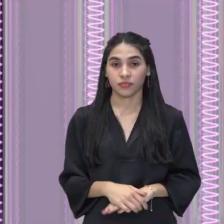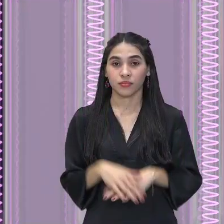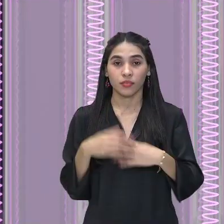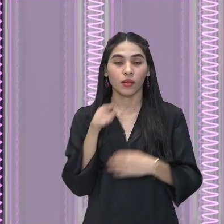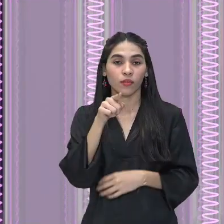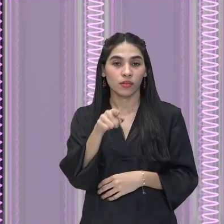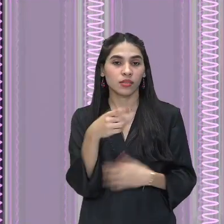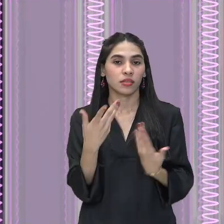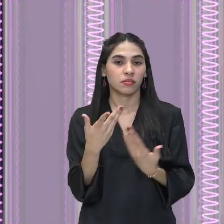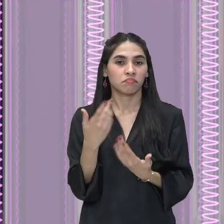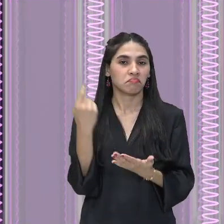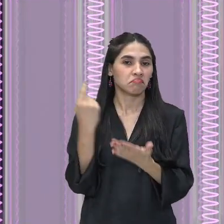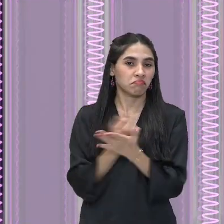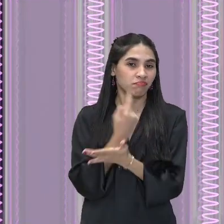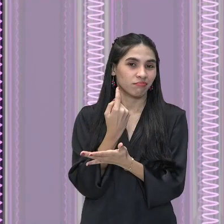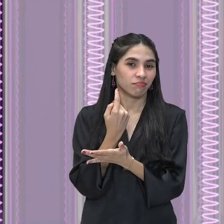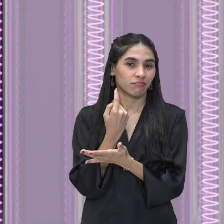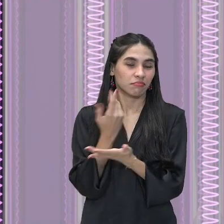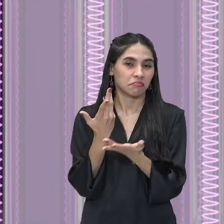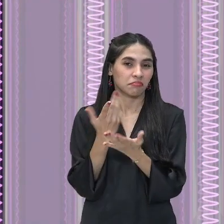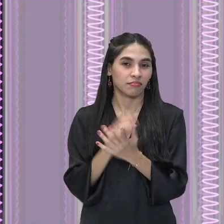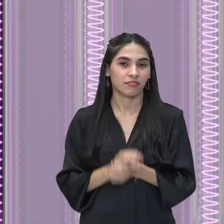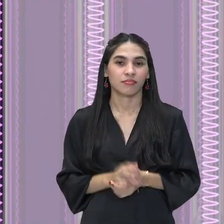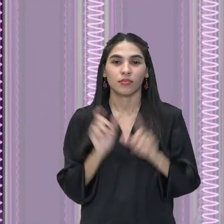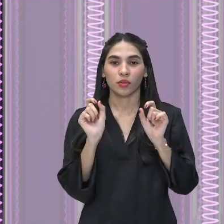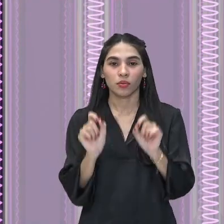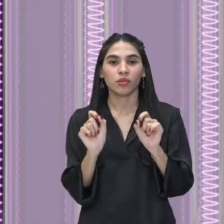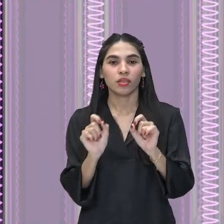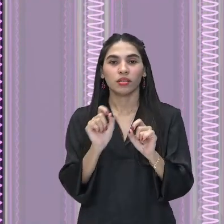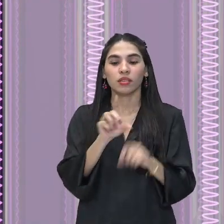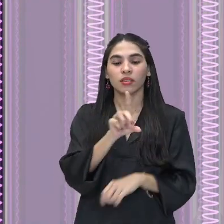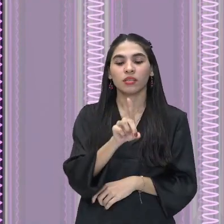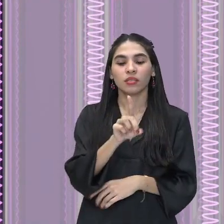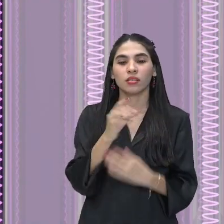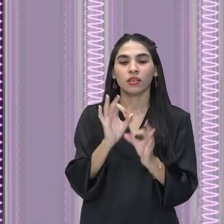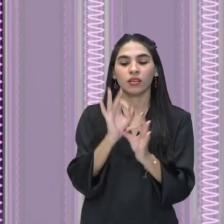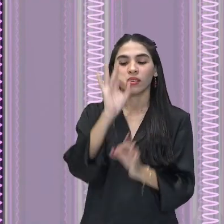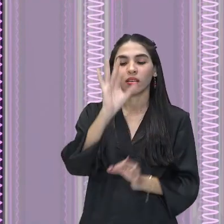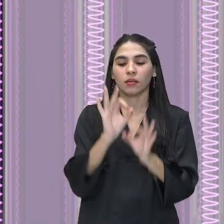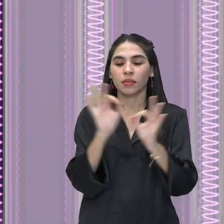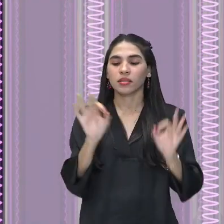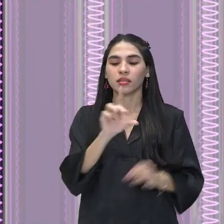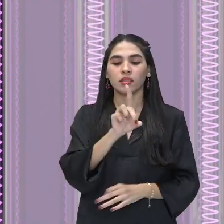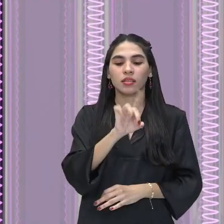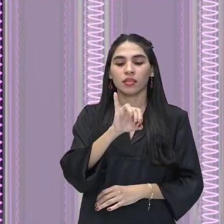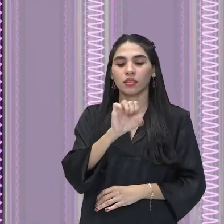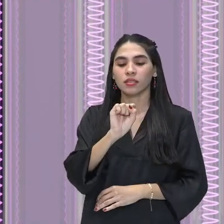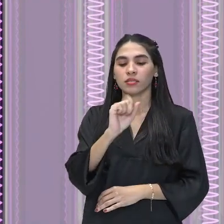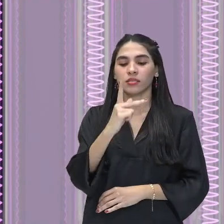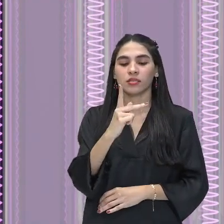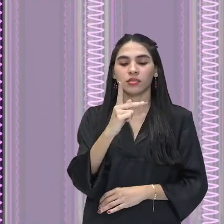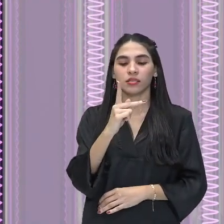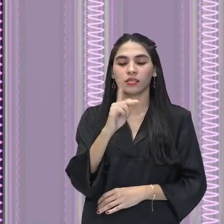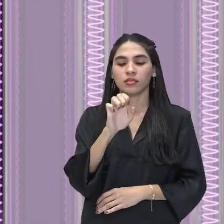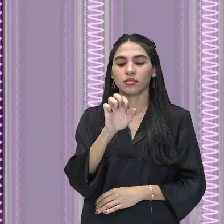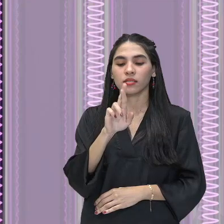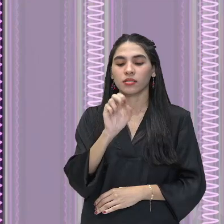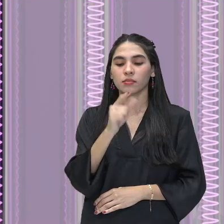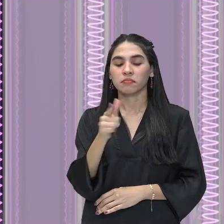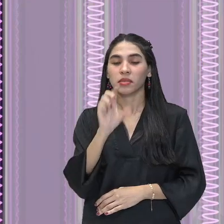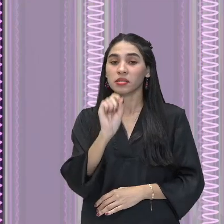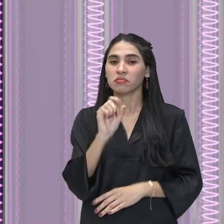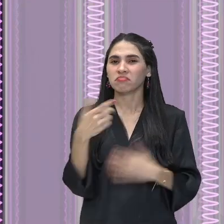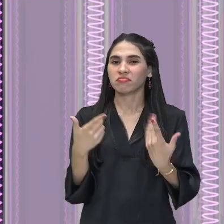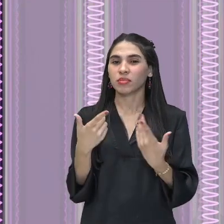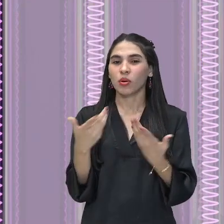Você deve estar se perguntando o que é uma medida de dispersão. Esse é o tema que nós